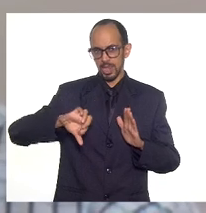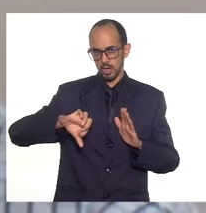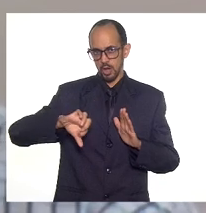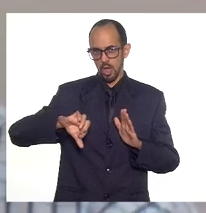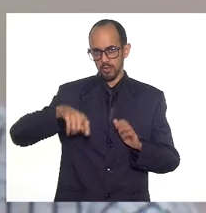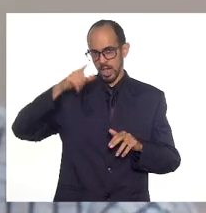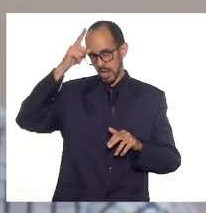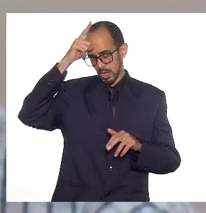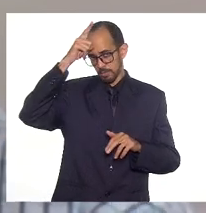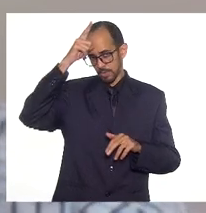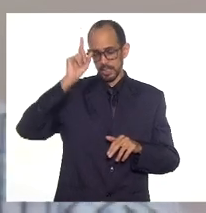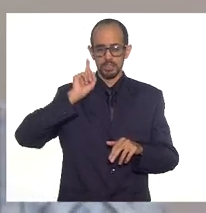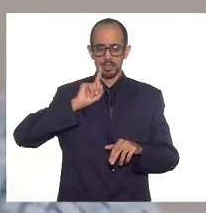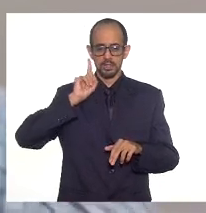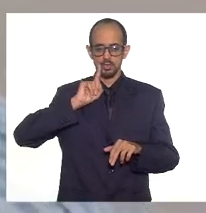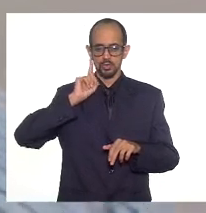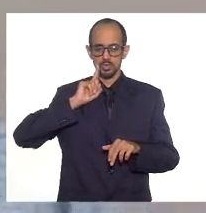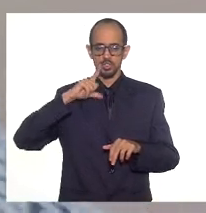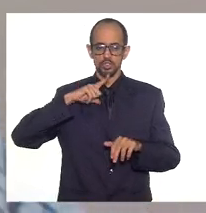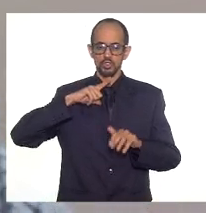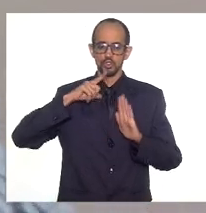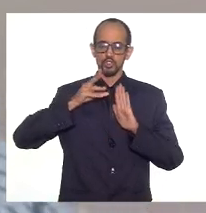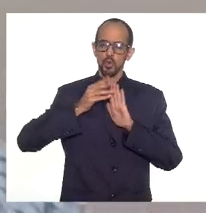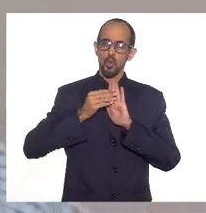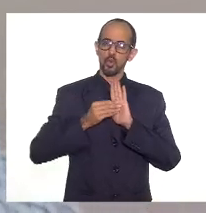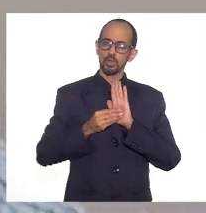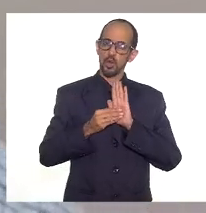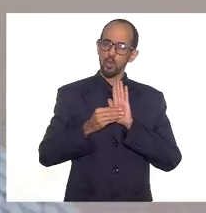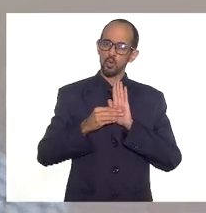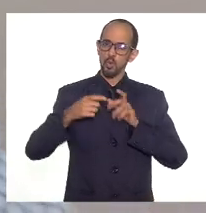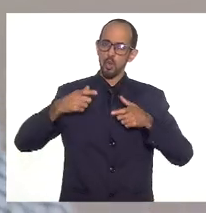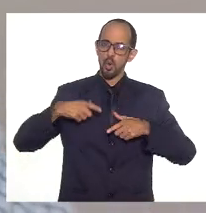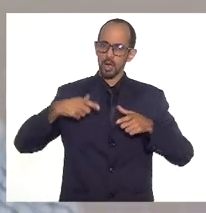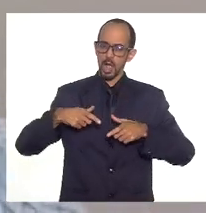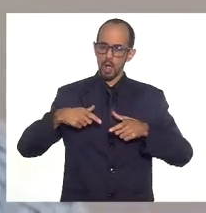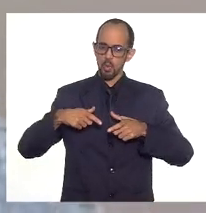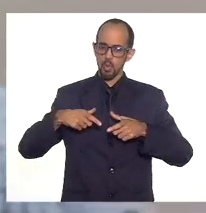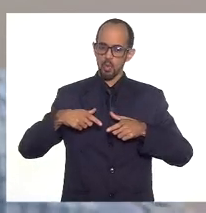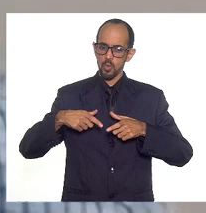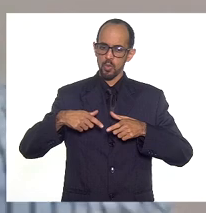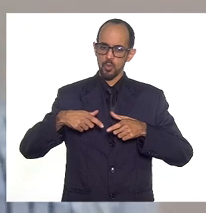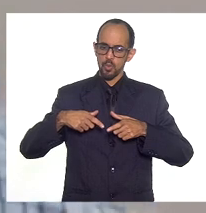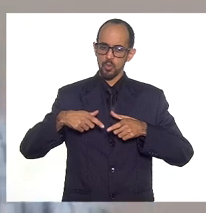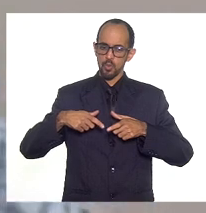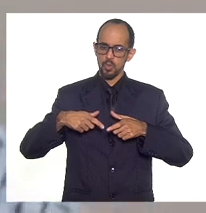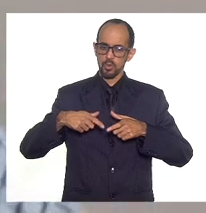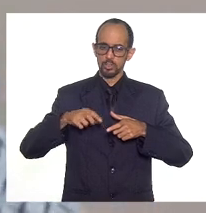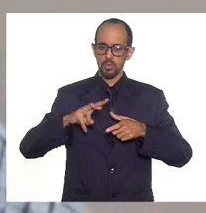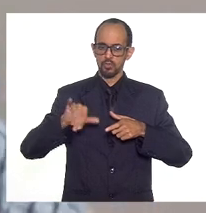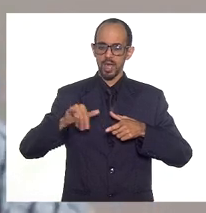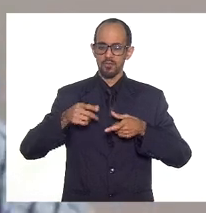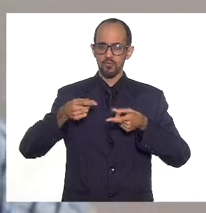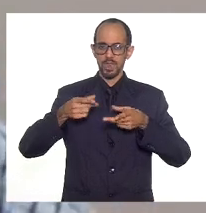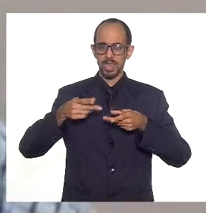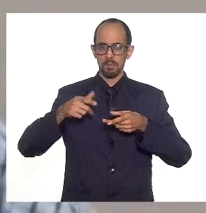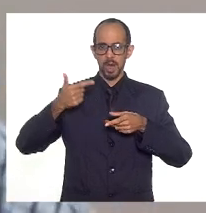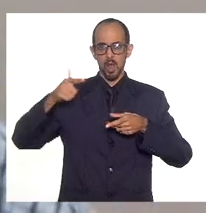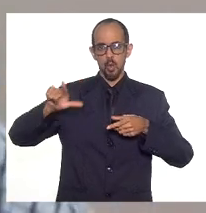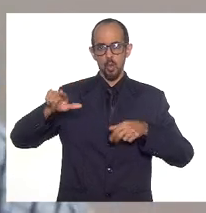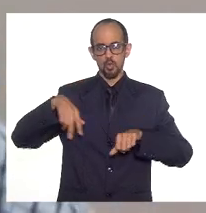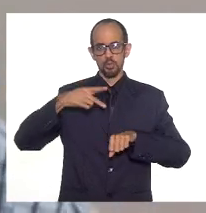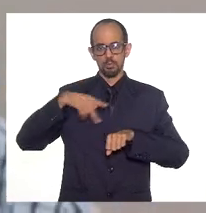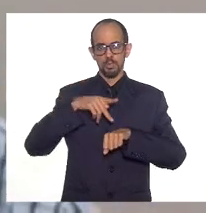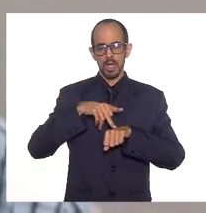tinham conteúdo local. O conteúdo local é exatamente para quem não tem escala, só vai exportar, Edival, depois que ganhar escala, depois